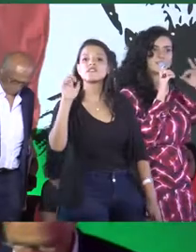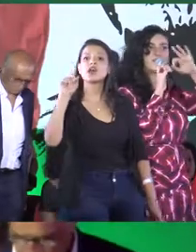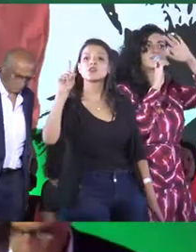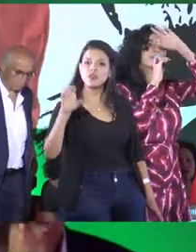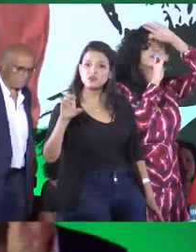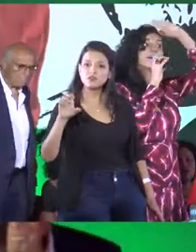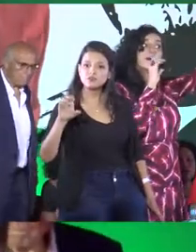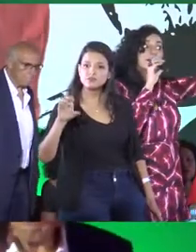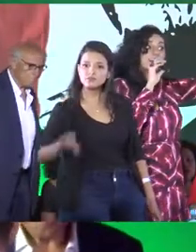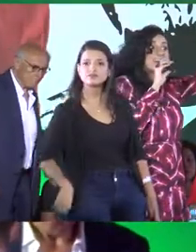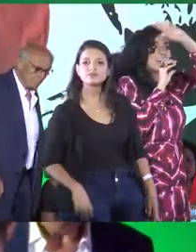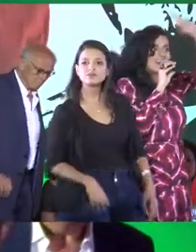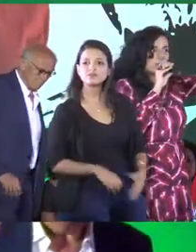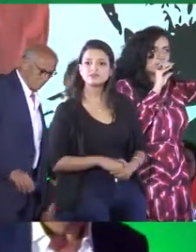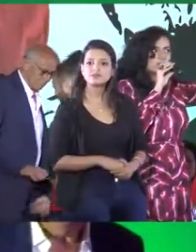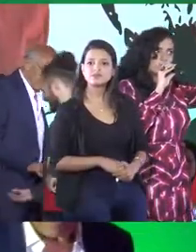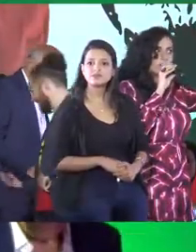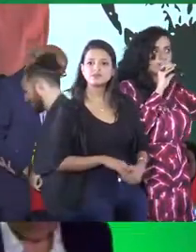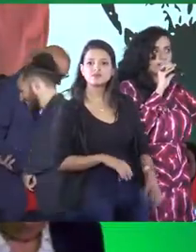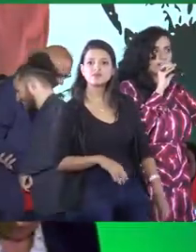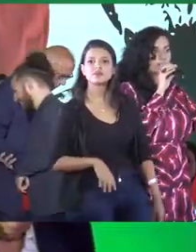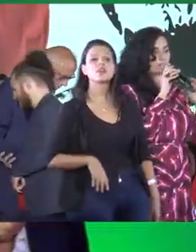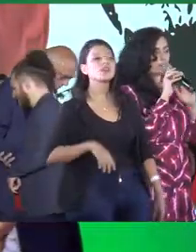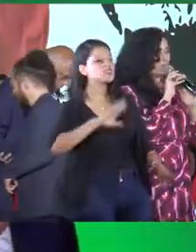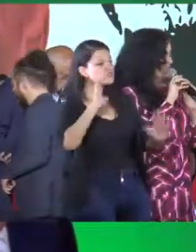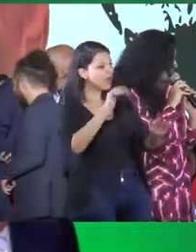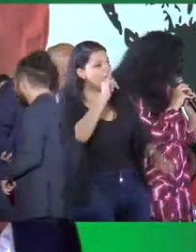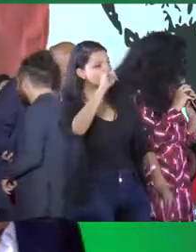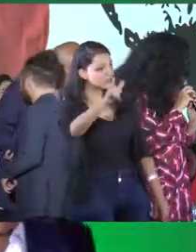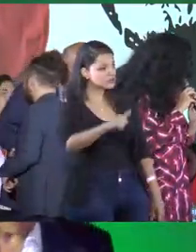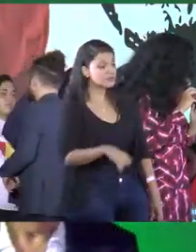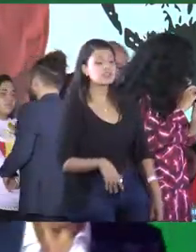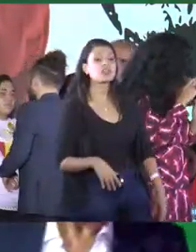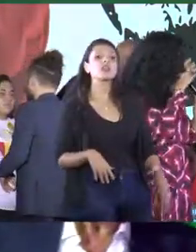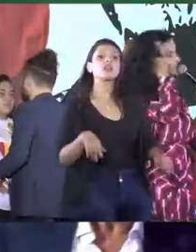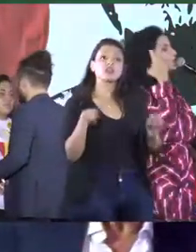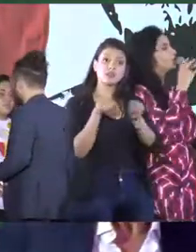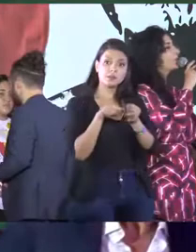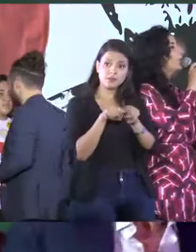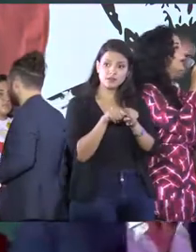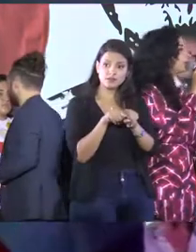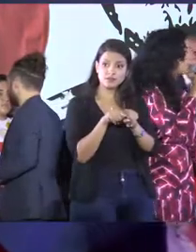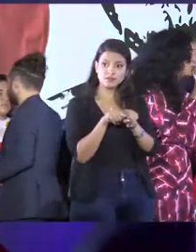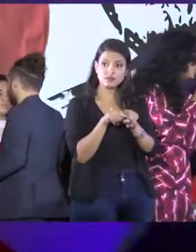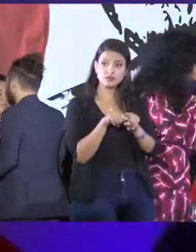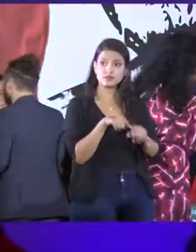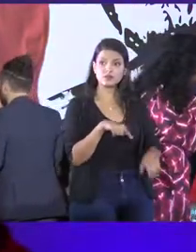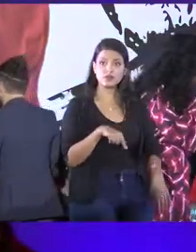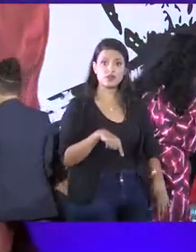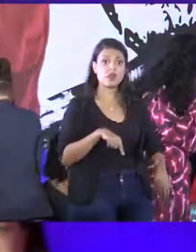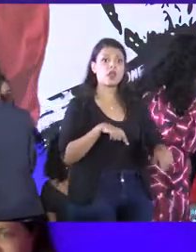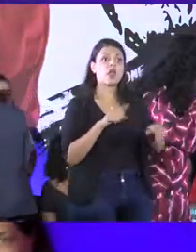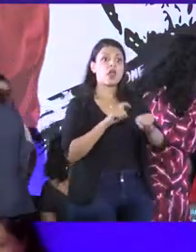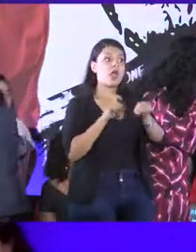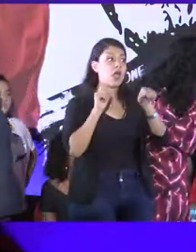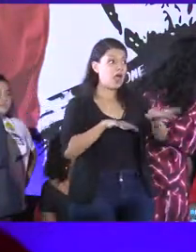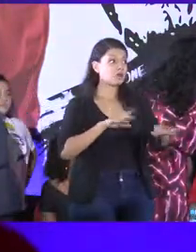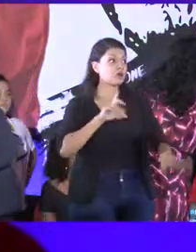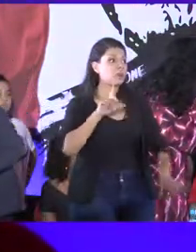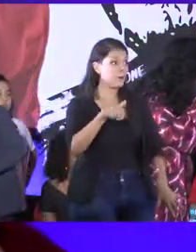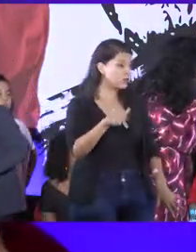Está mais que claro o recado. E, após o ato, o presidente